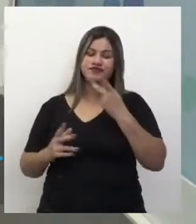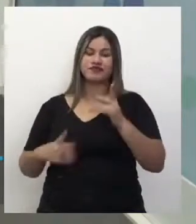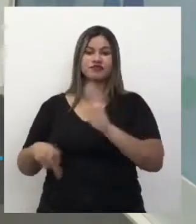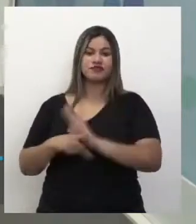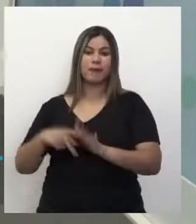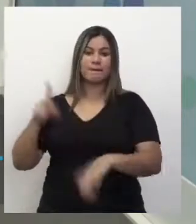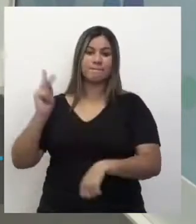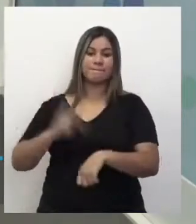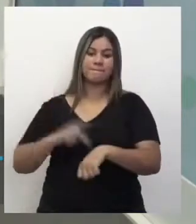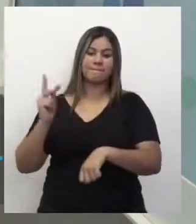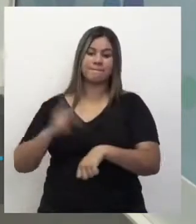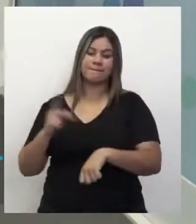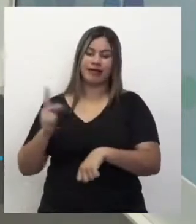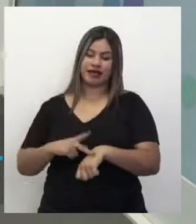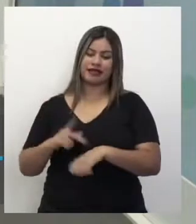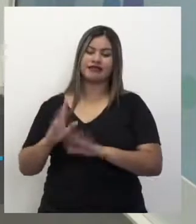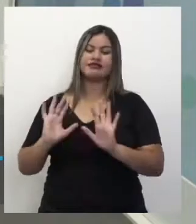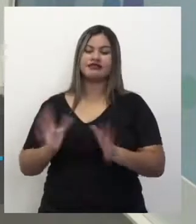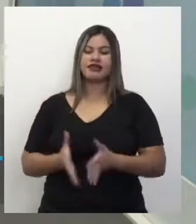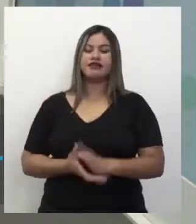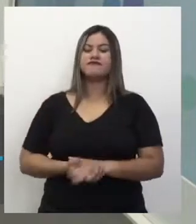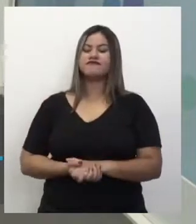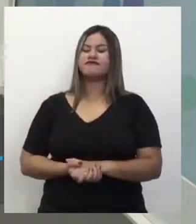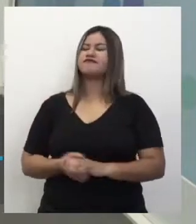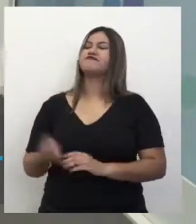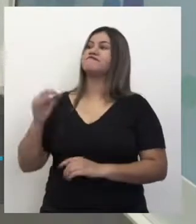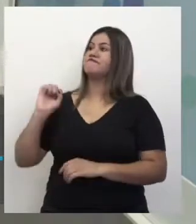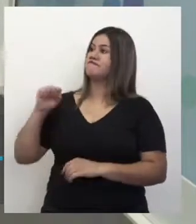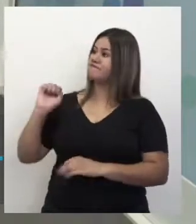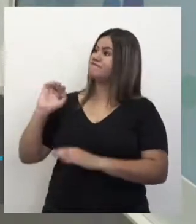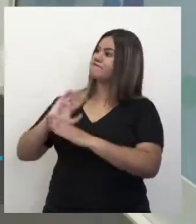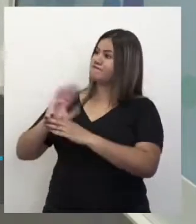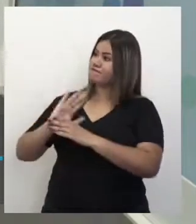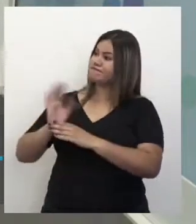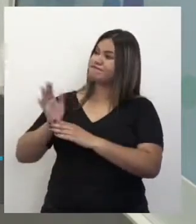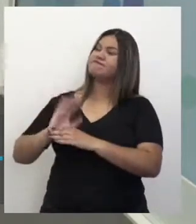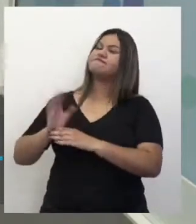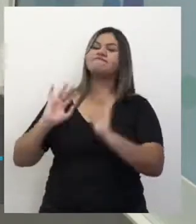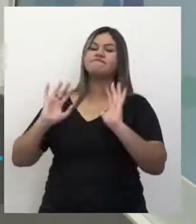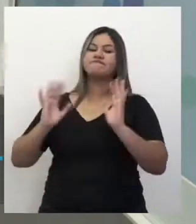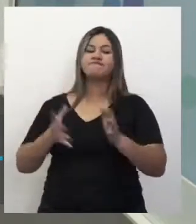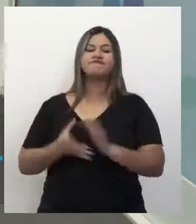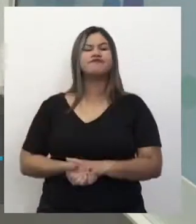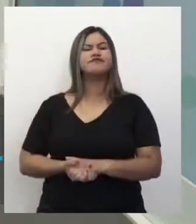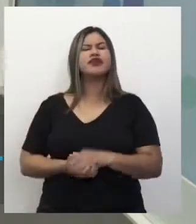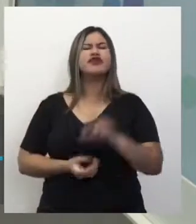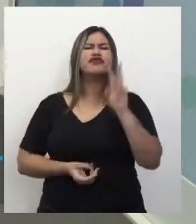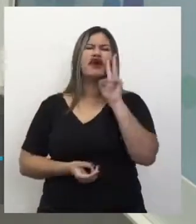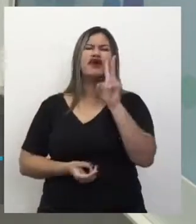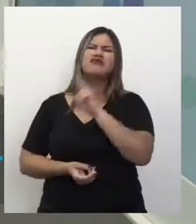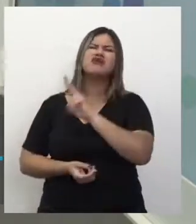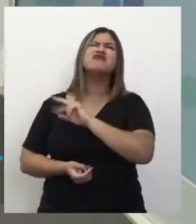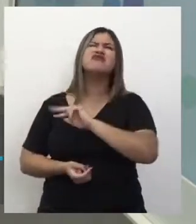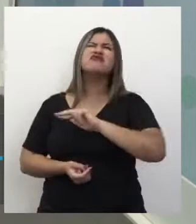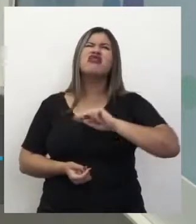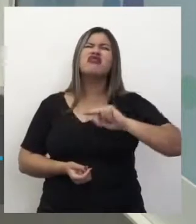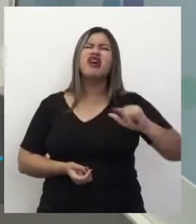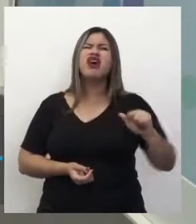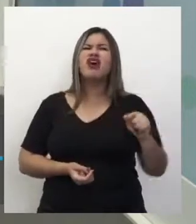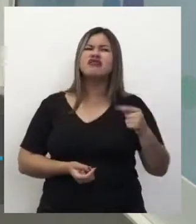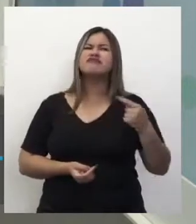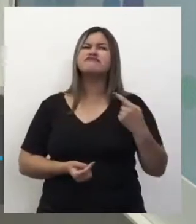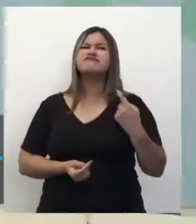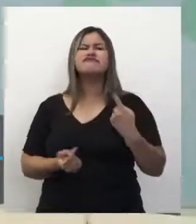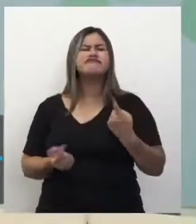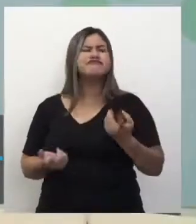Sim, eu já vi uns vídeos assim também. Gente, hein? É muito legal, muito bacana mesmo. Eu já vi marchetaria de tudo que é jeito, viu? Eu já vi